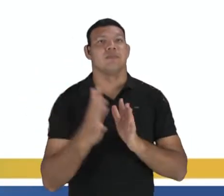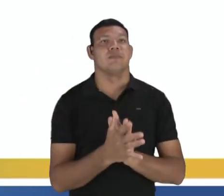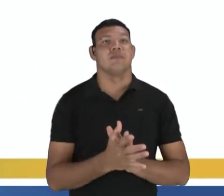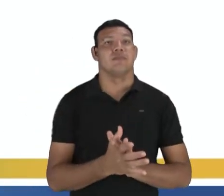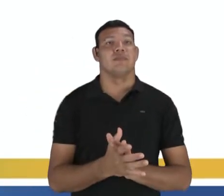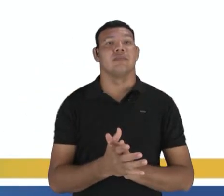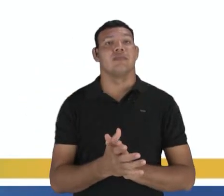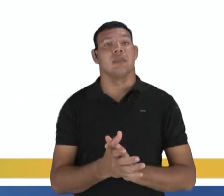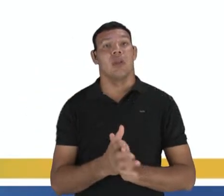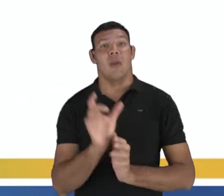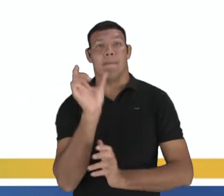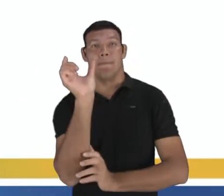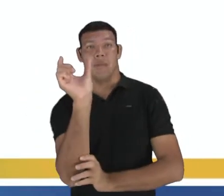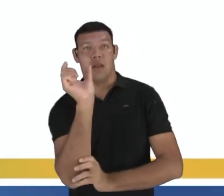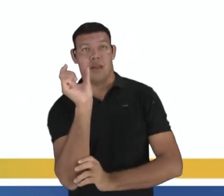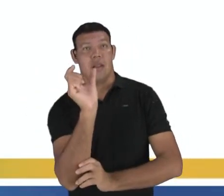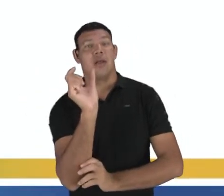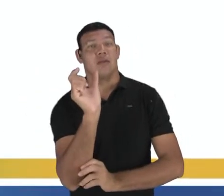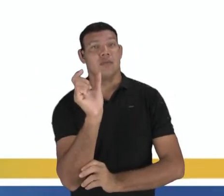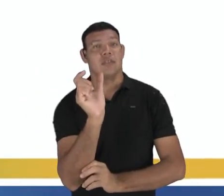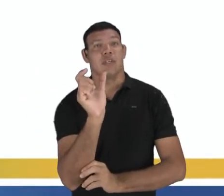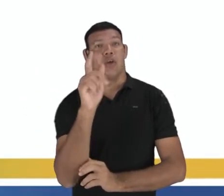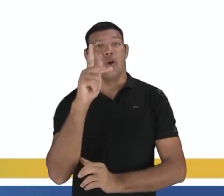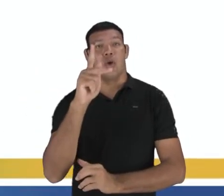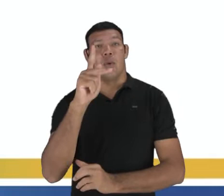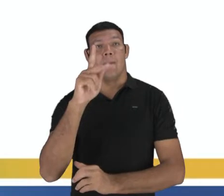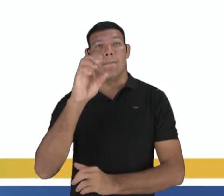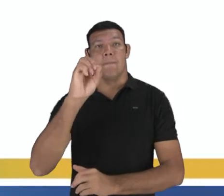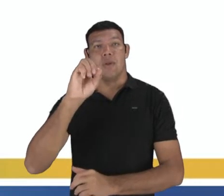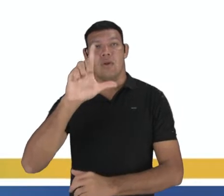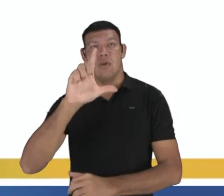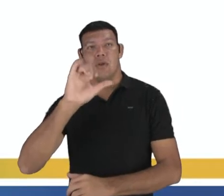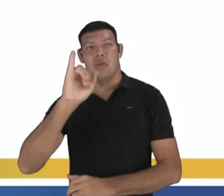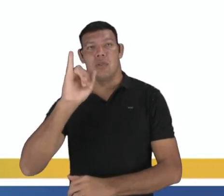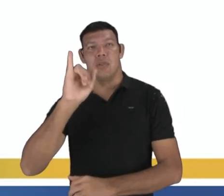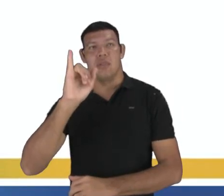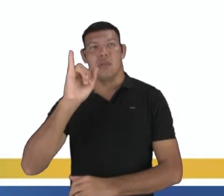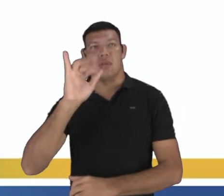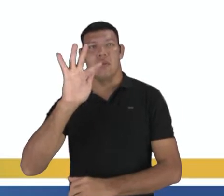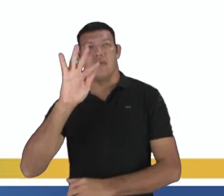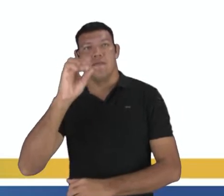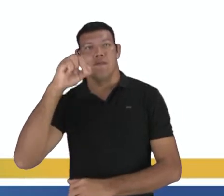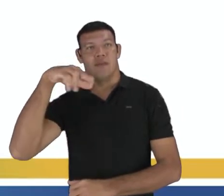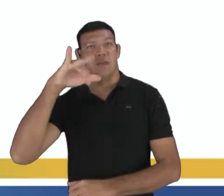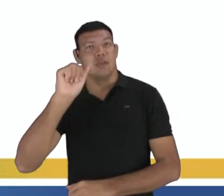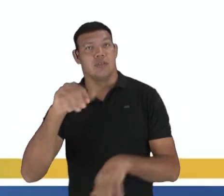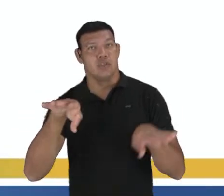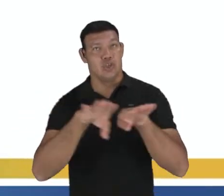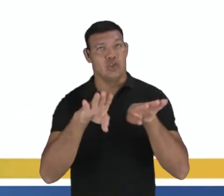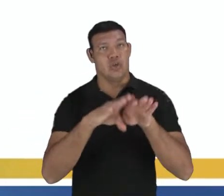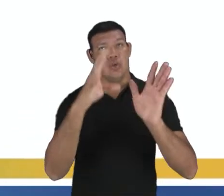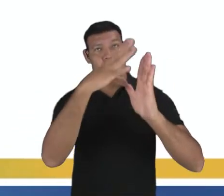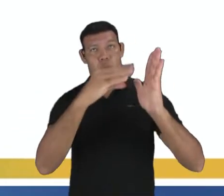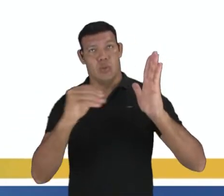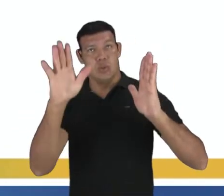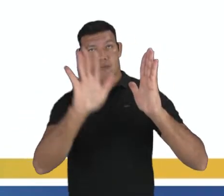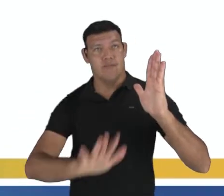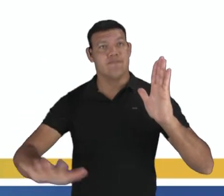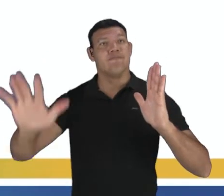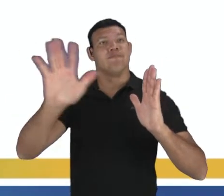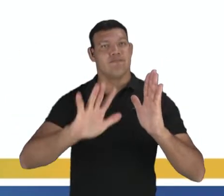polifonia como a intertextualidade são atestações cabais da presença de outro em